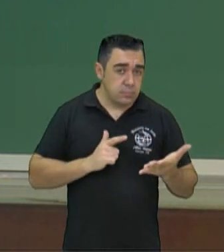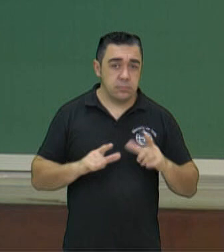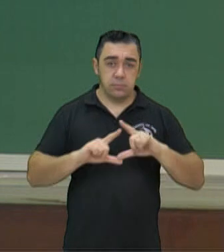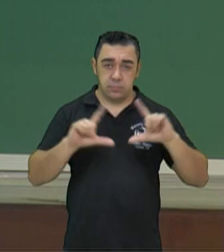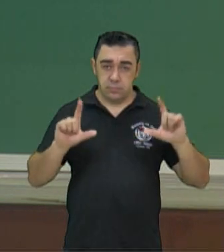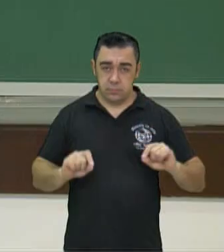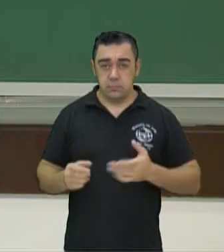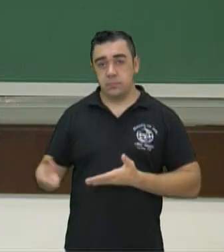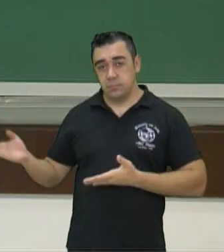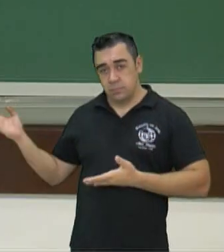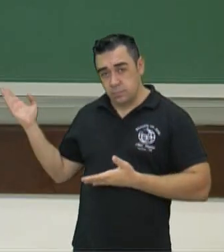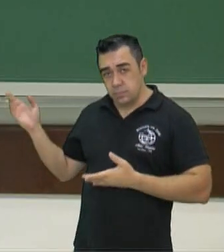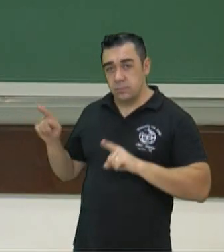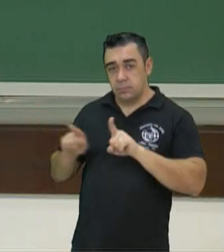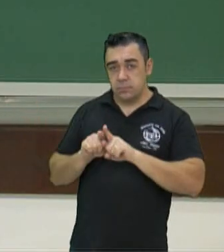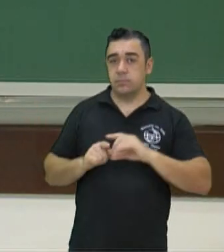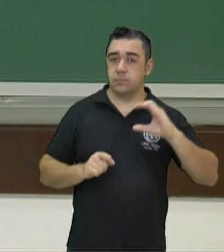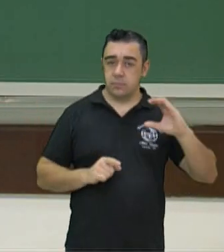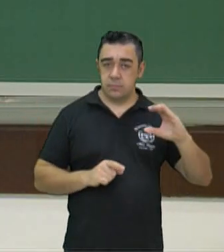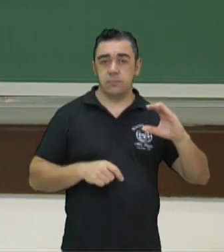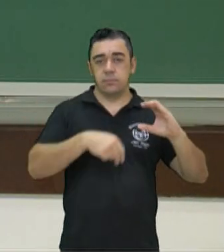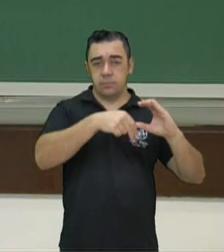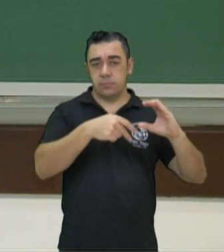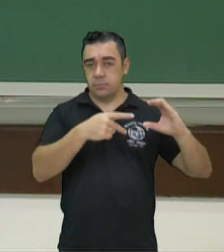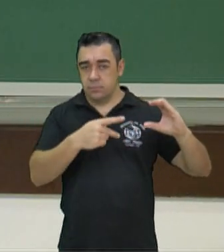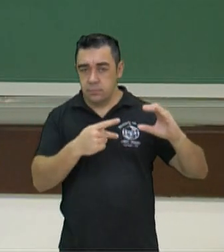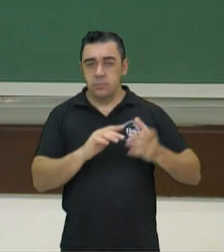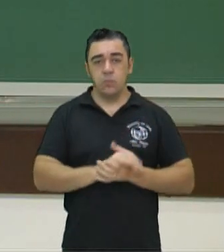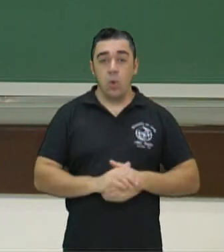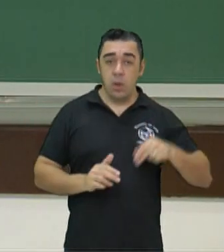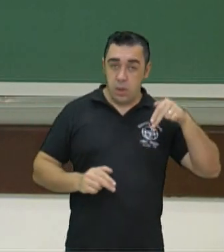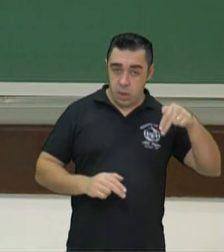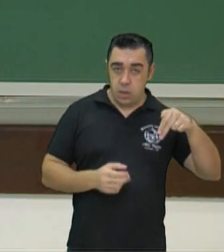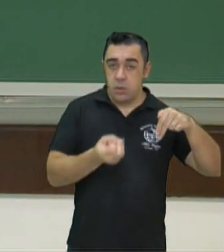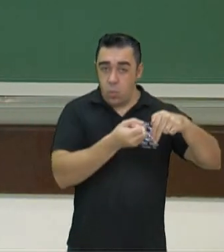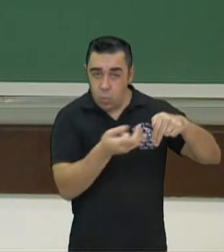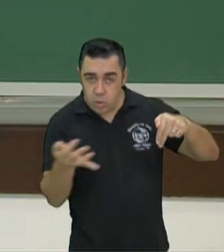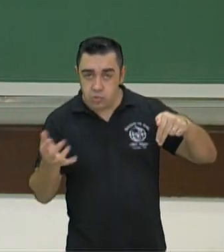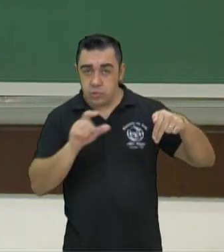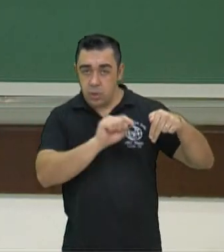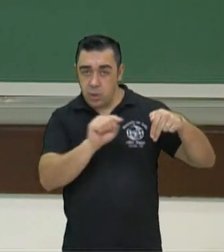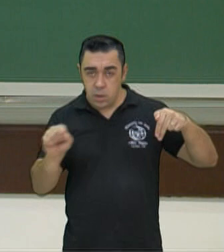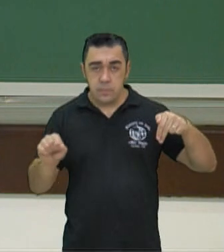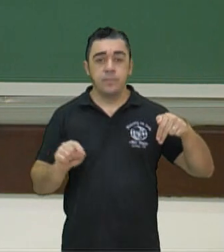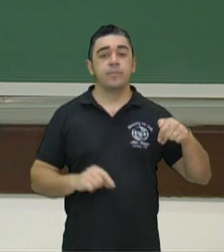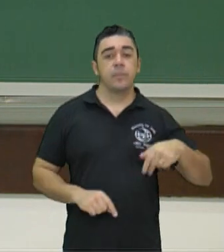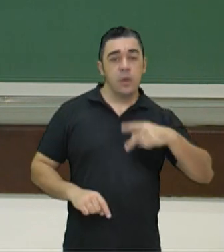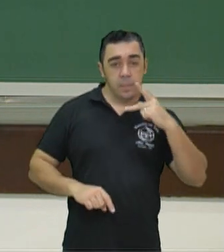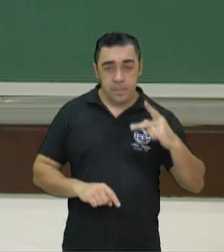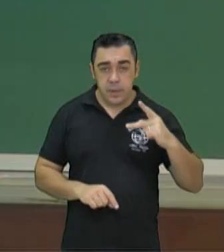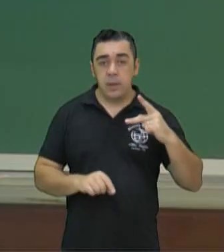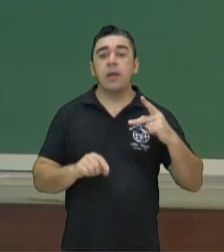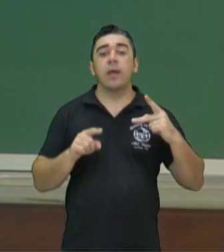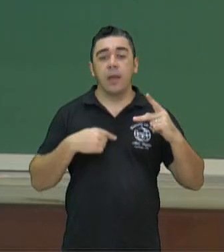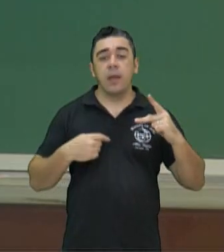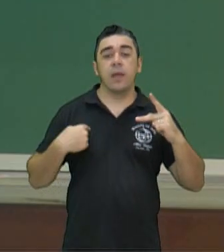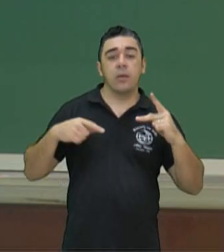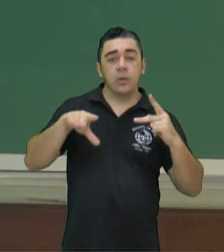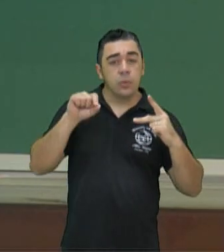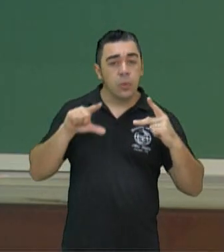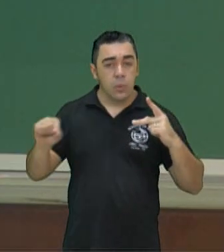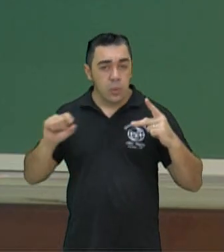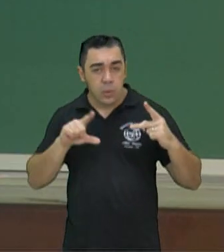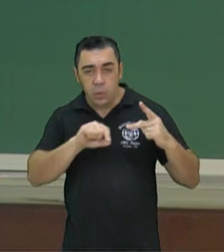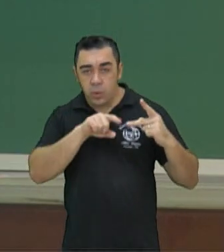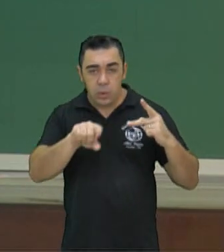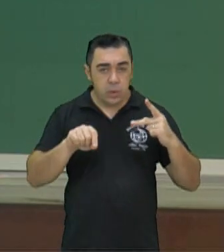fórmula aqui também, e no qual o N é o número de elementos e o P é o número de